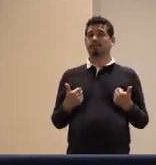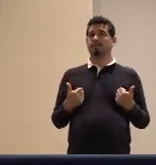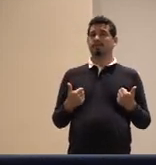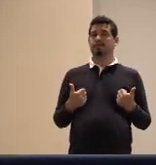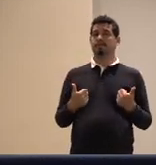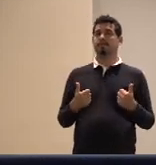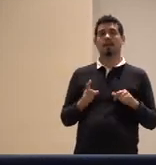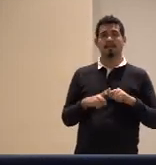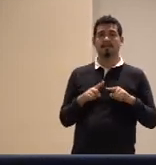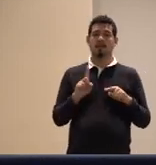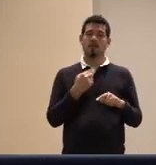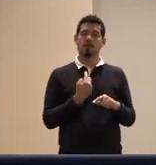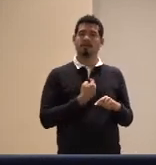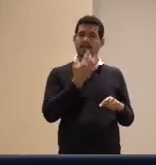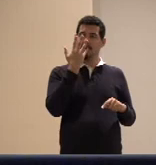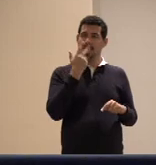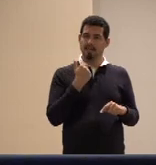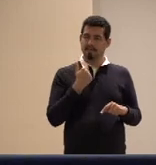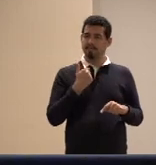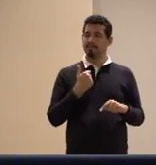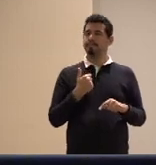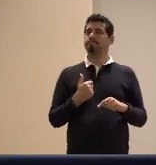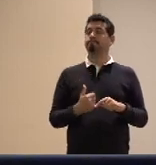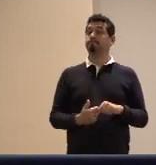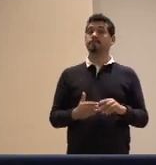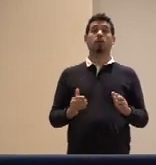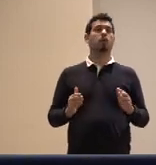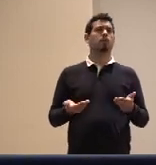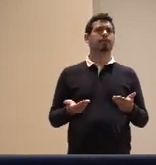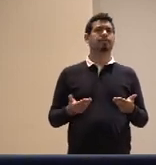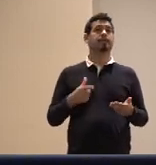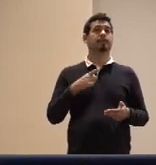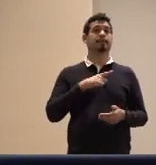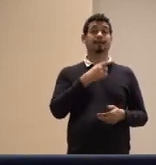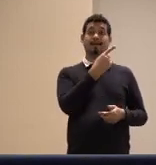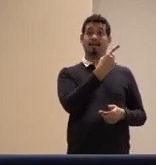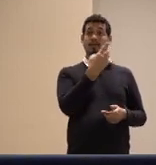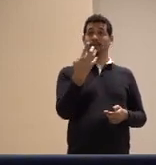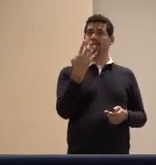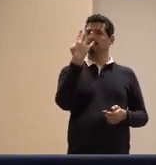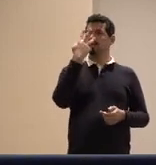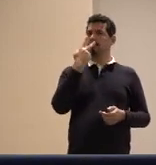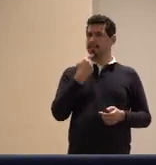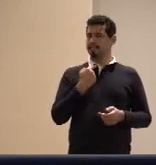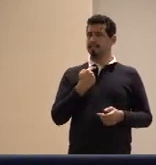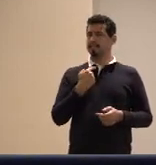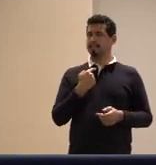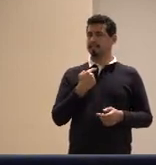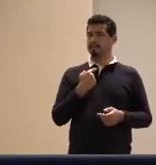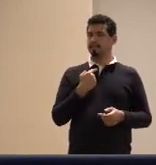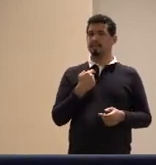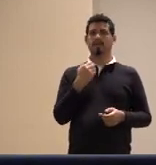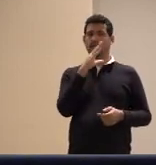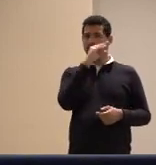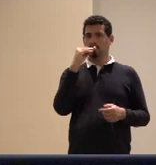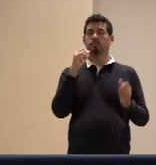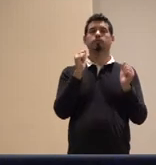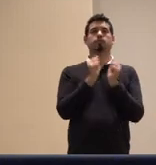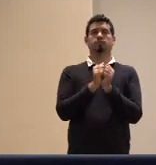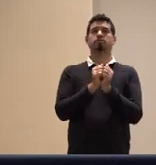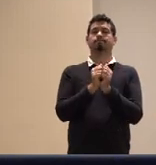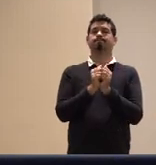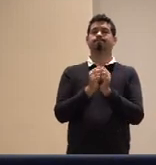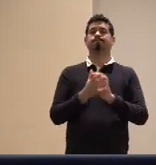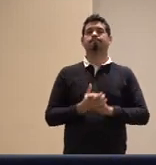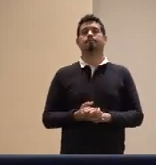E aí, das nossas crianças e adolescentes. Hoje, a gente está com 14 crianças e adolescentes no total, então é uma demanda bem alta, né?